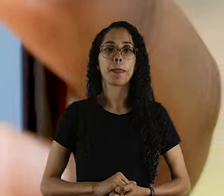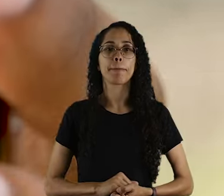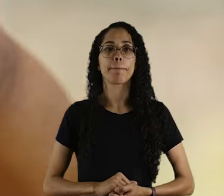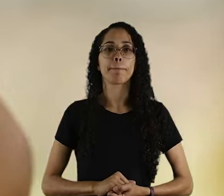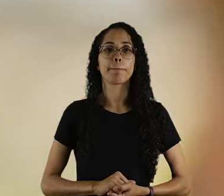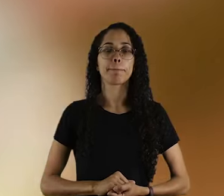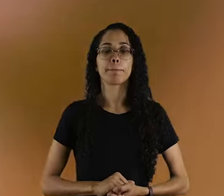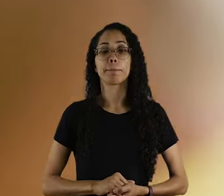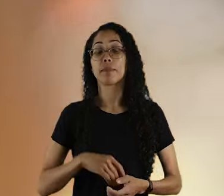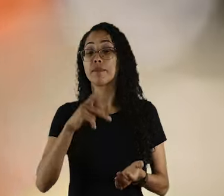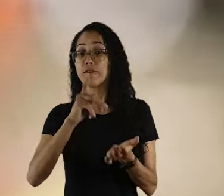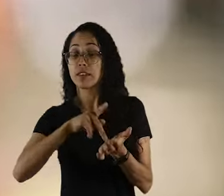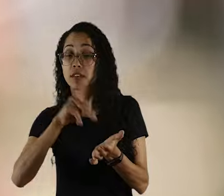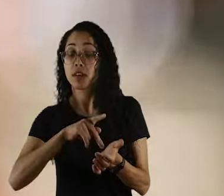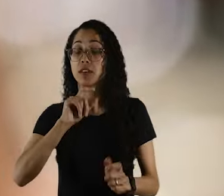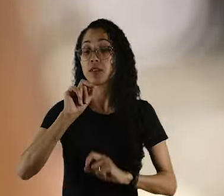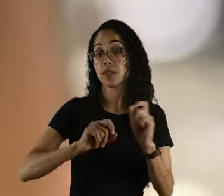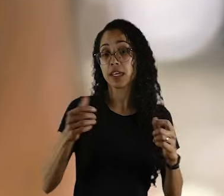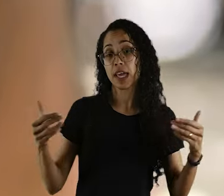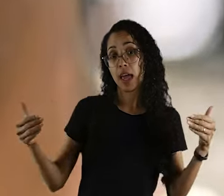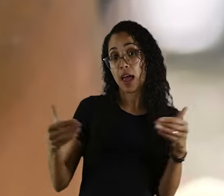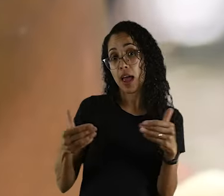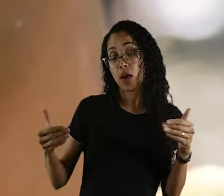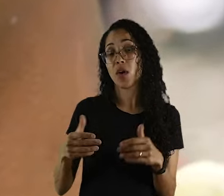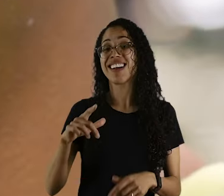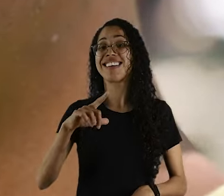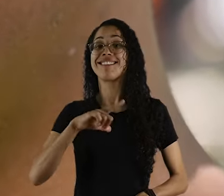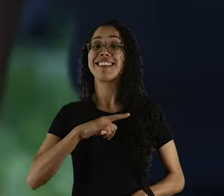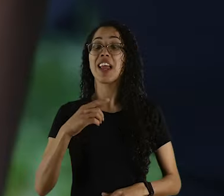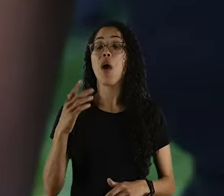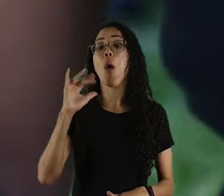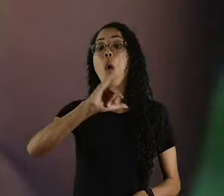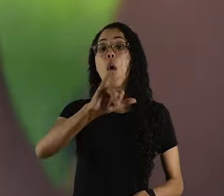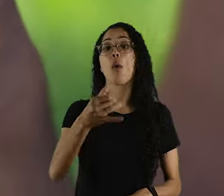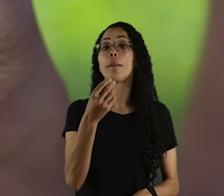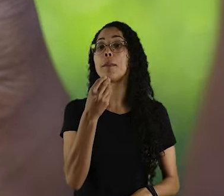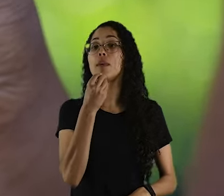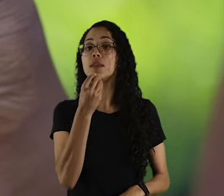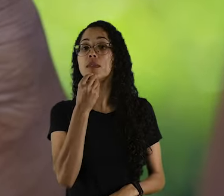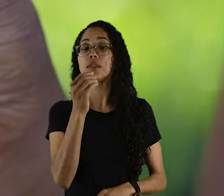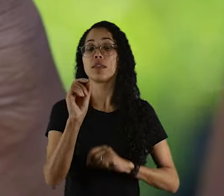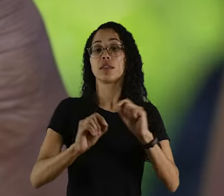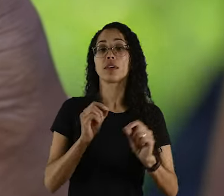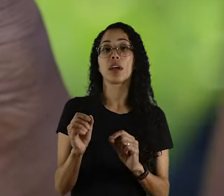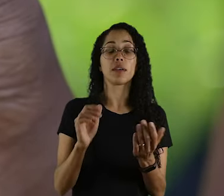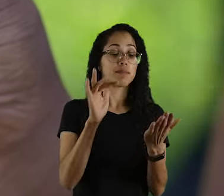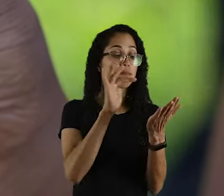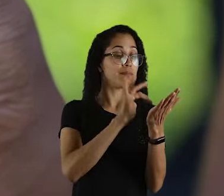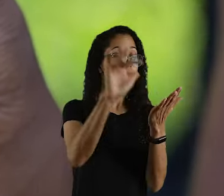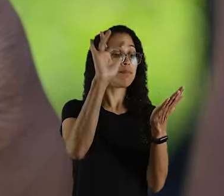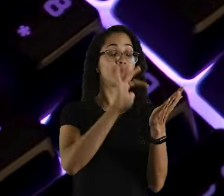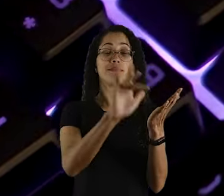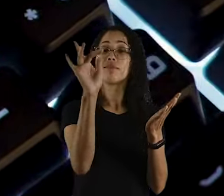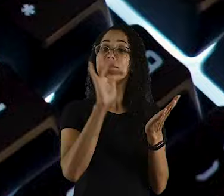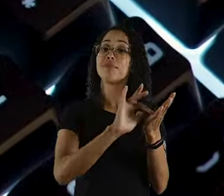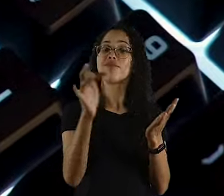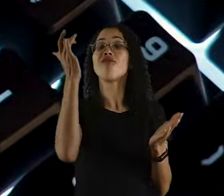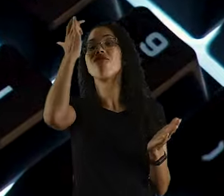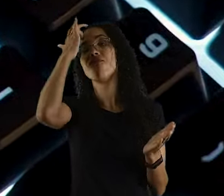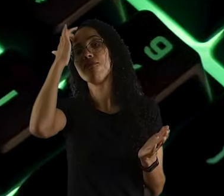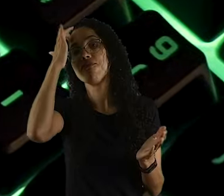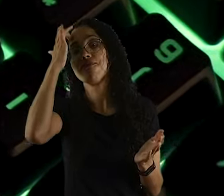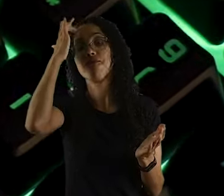A verdade é que, agora, na palma das nossas mãos, passeia bem pelas plataformas de investimentos quem